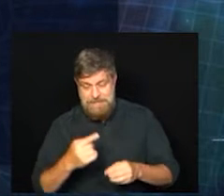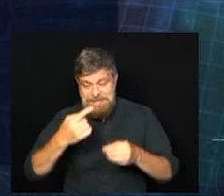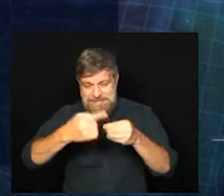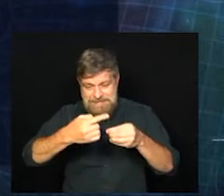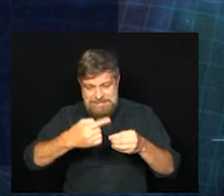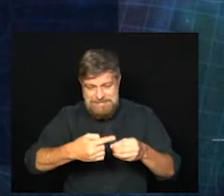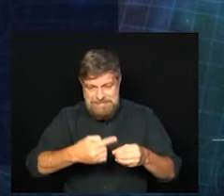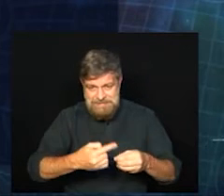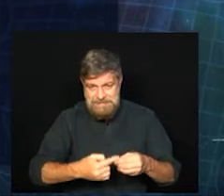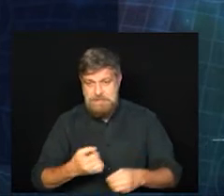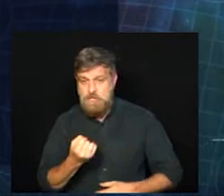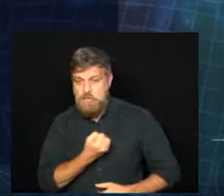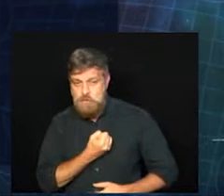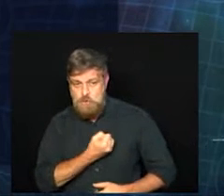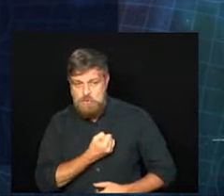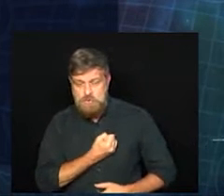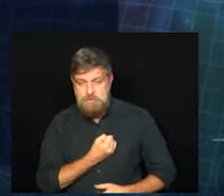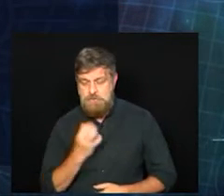29.607, Americana,